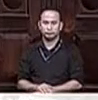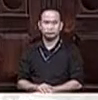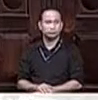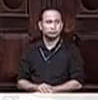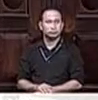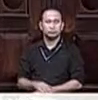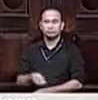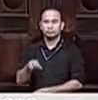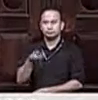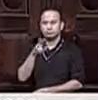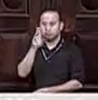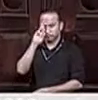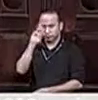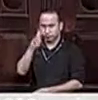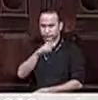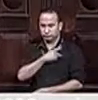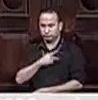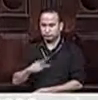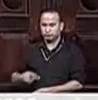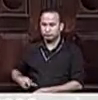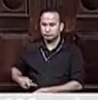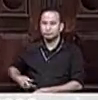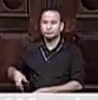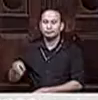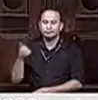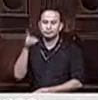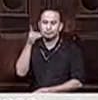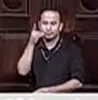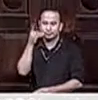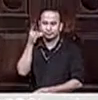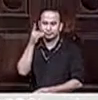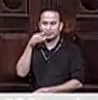Senhora presidente, deputada Fatinha,